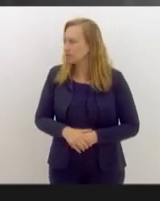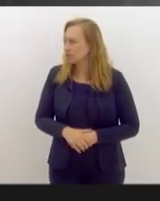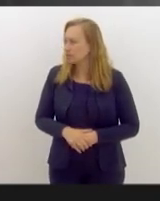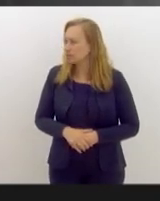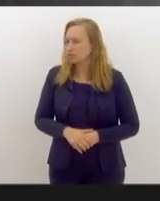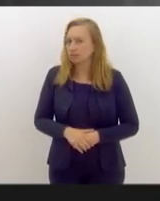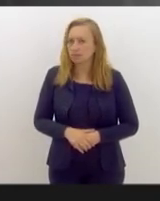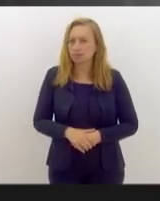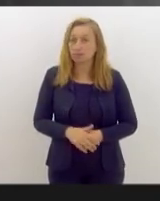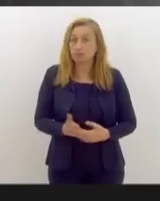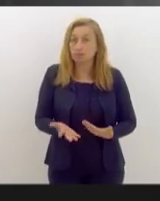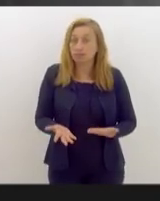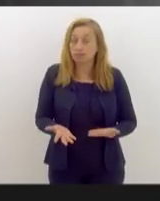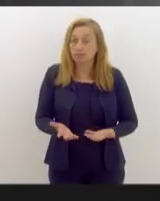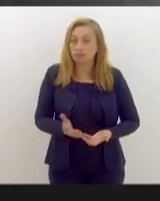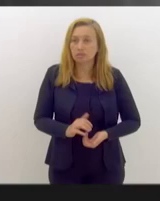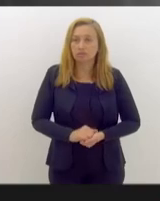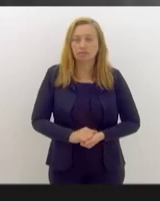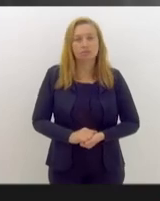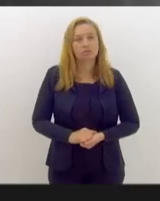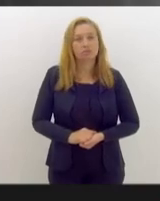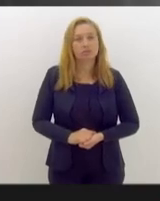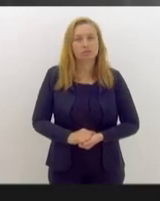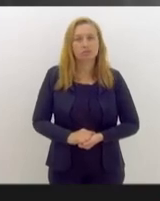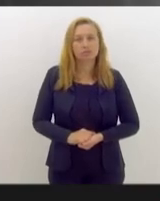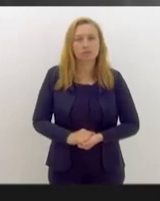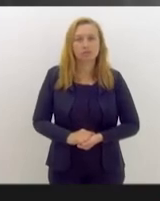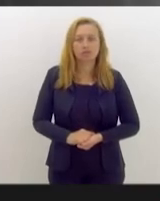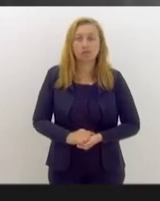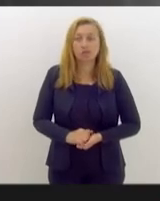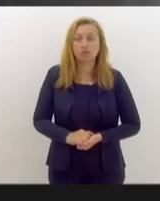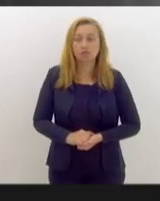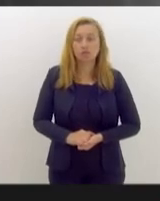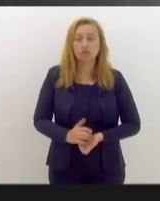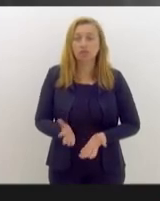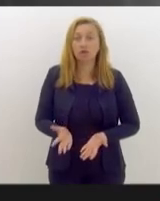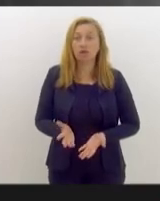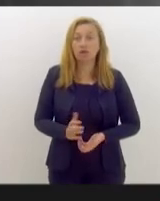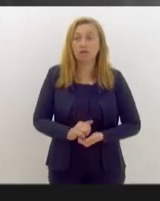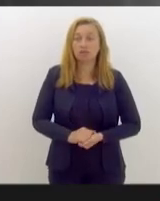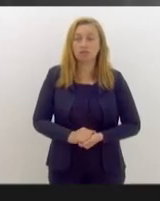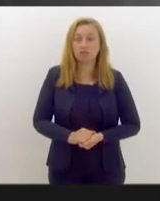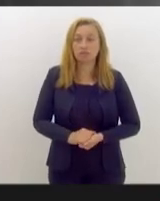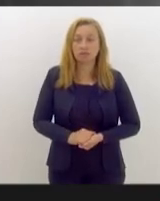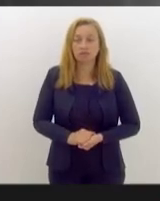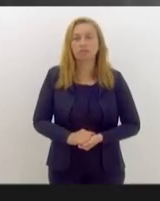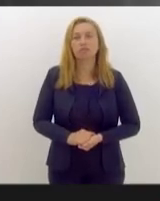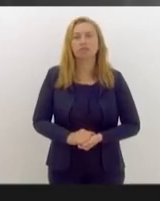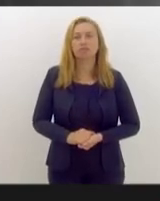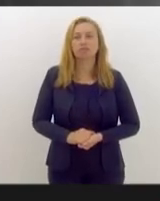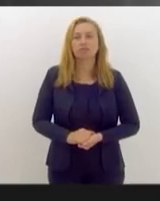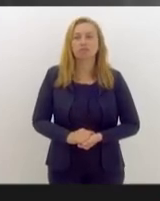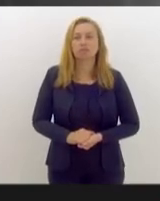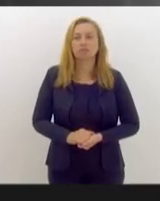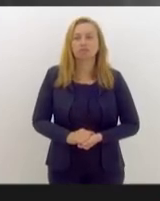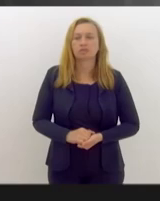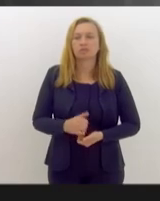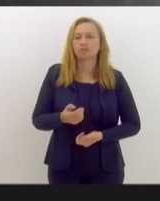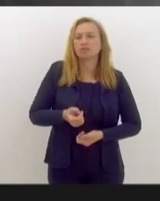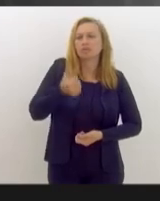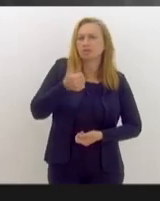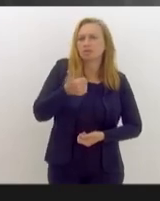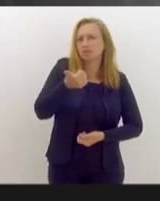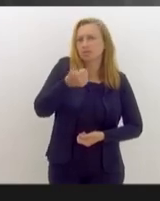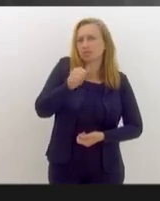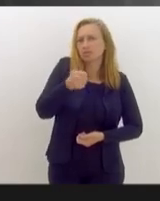3 dias muito intensos. Diga-se passagem, no último dia, nós saímos do hotel, era quase 11 horas da noite,